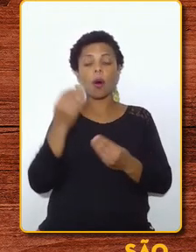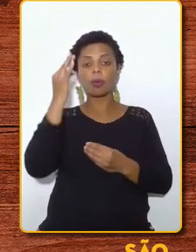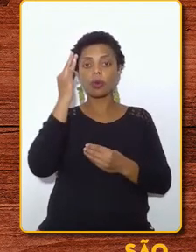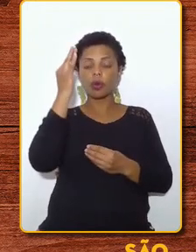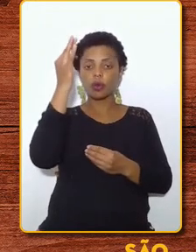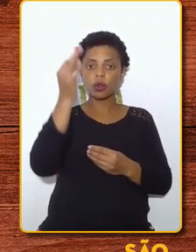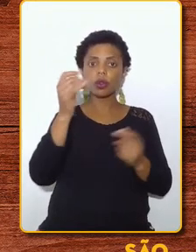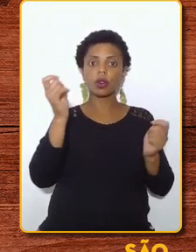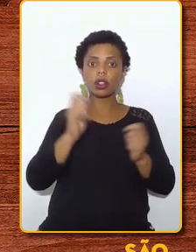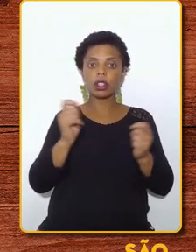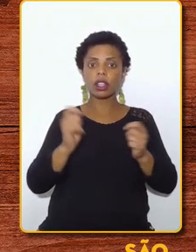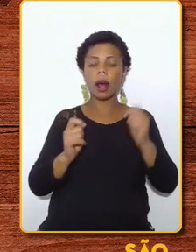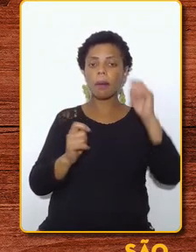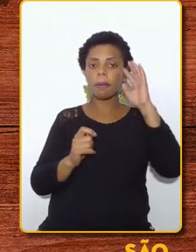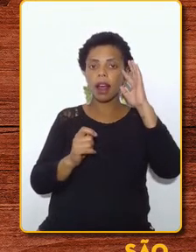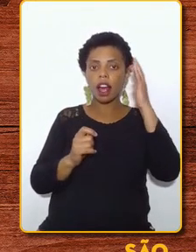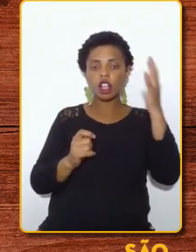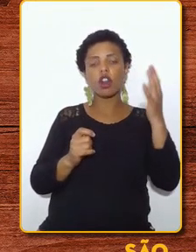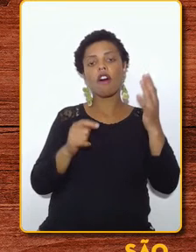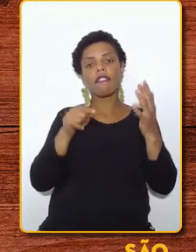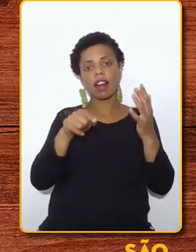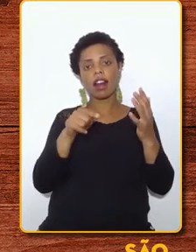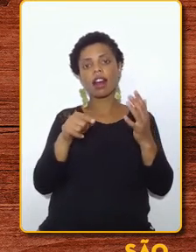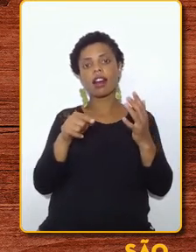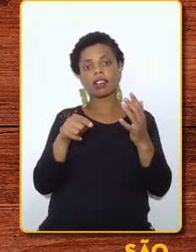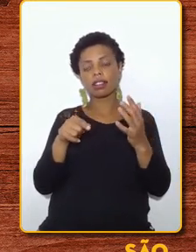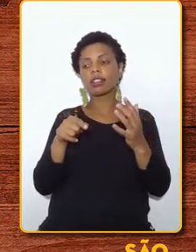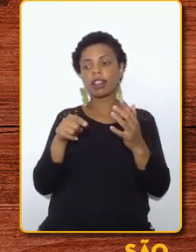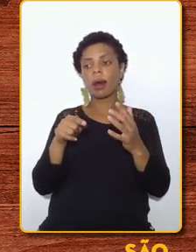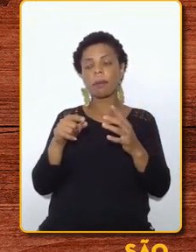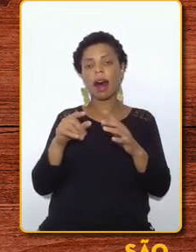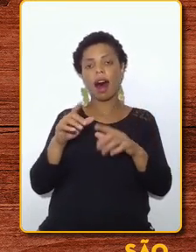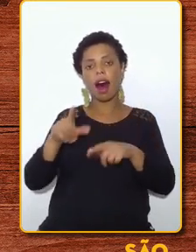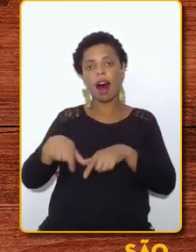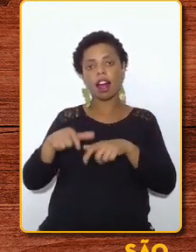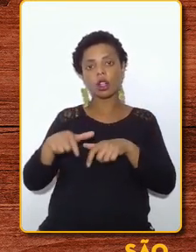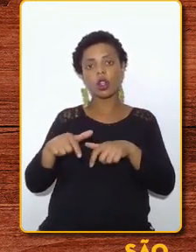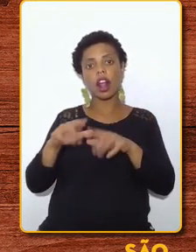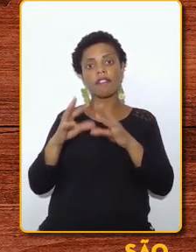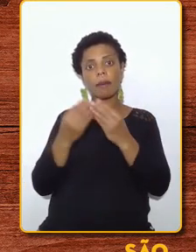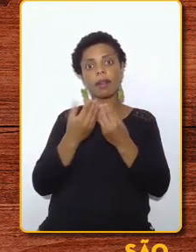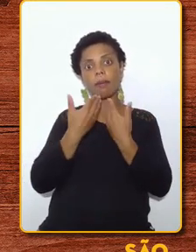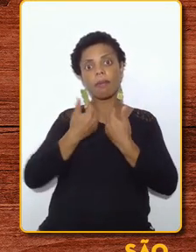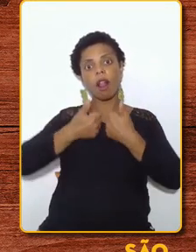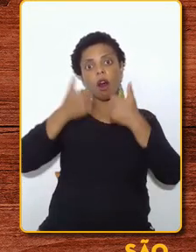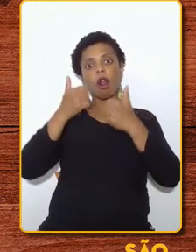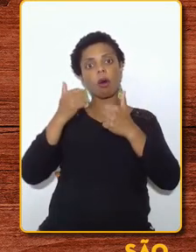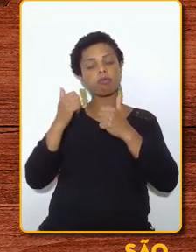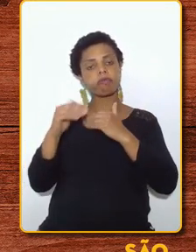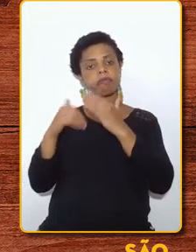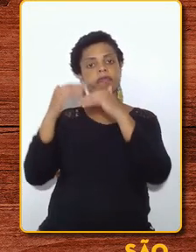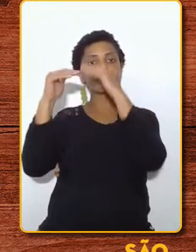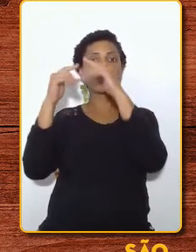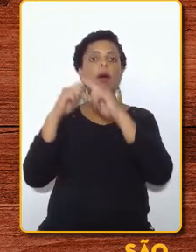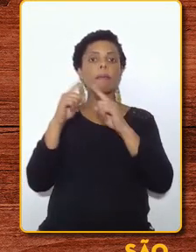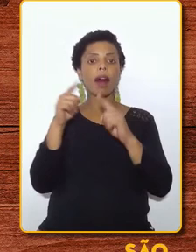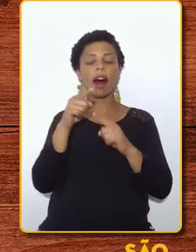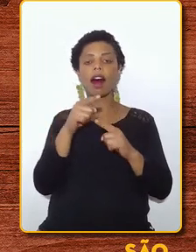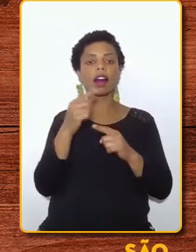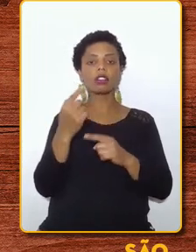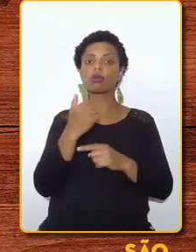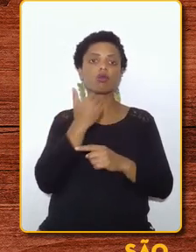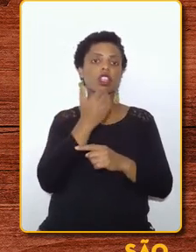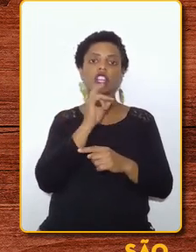agricultura familiar. Não é? Mas não é suficiente. Esses mercados públicos são cada